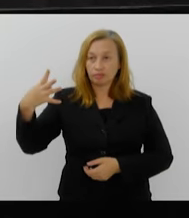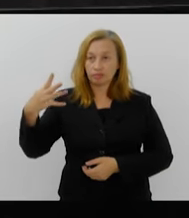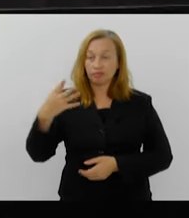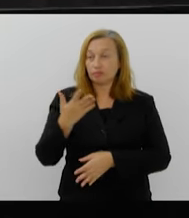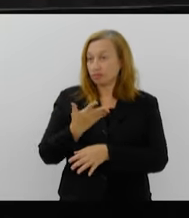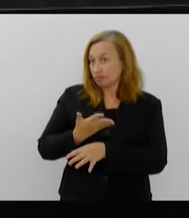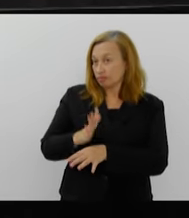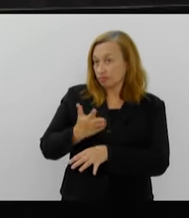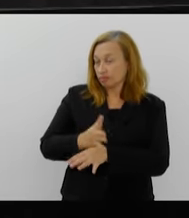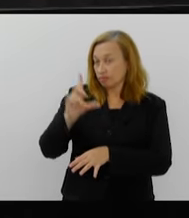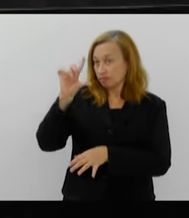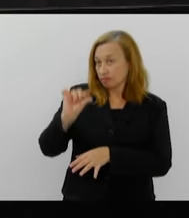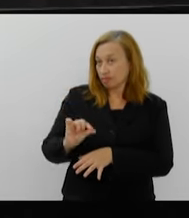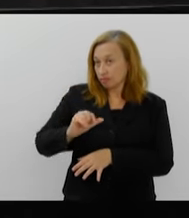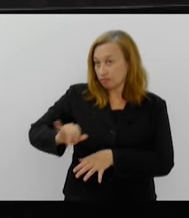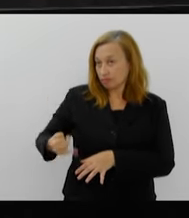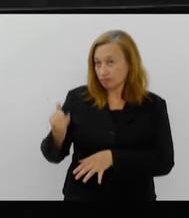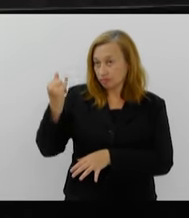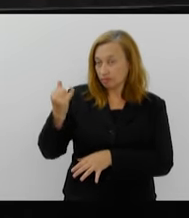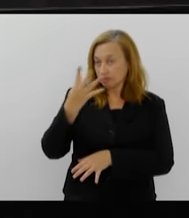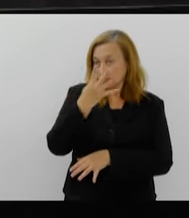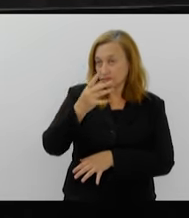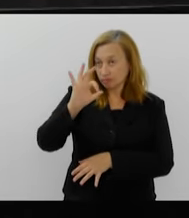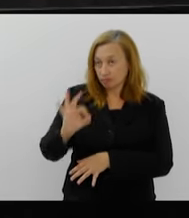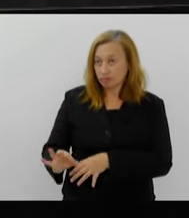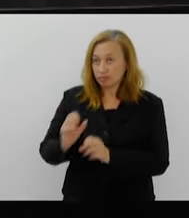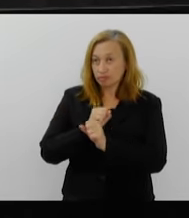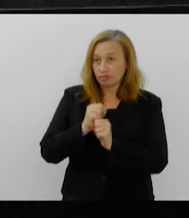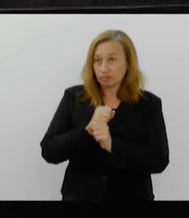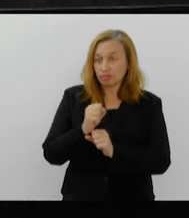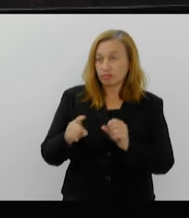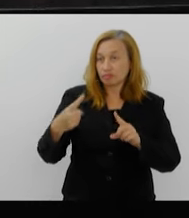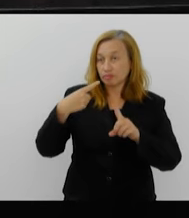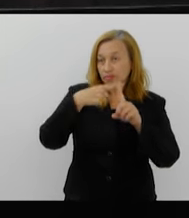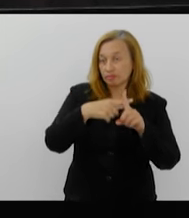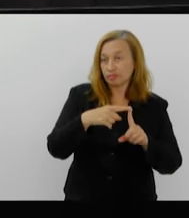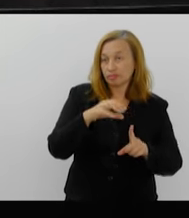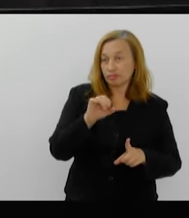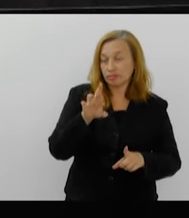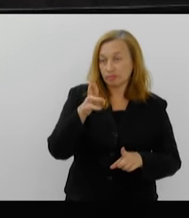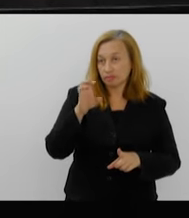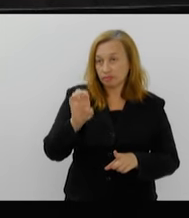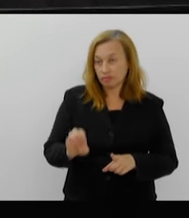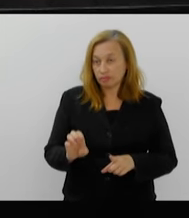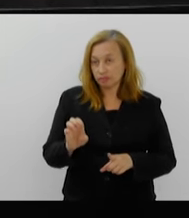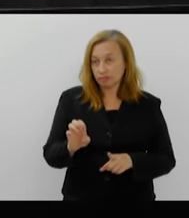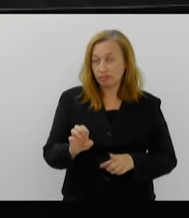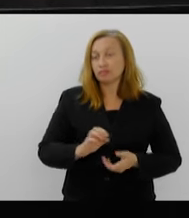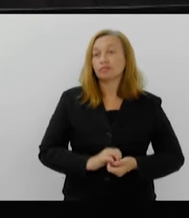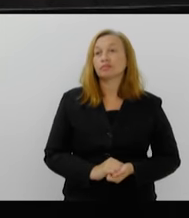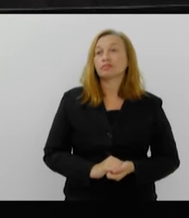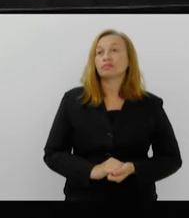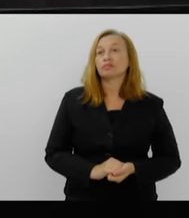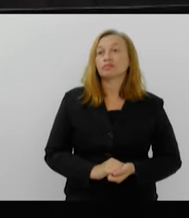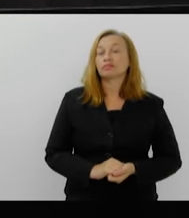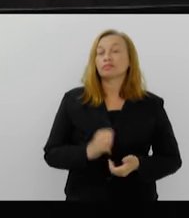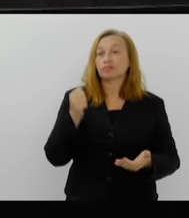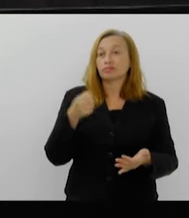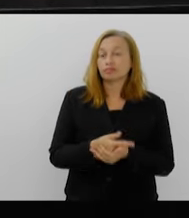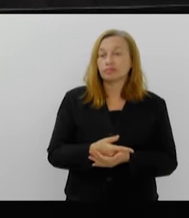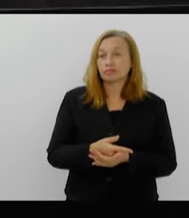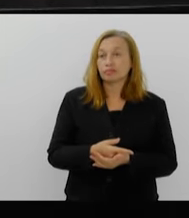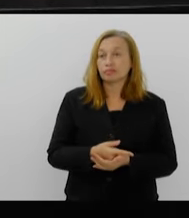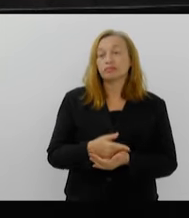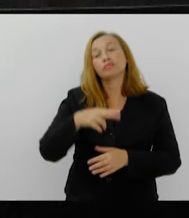prática, diminui os juros de 4% ao ano mais Selic que os entes da federação pagam para